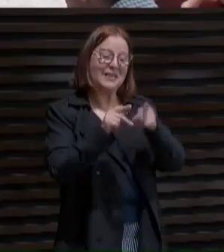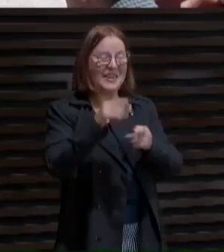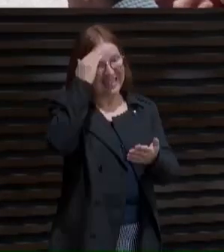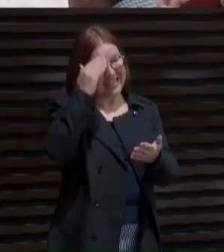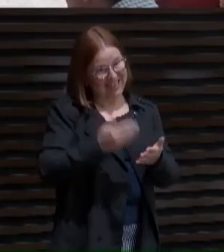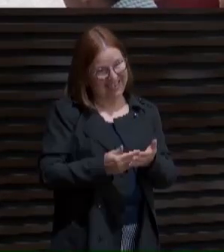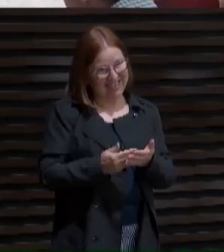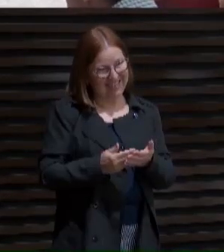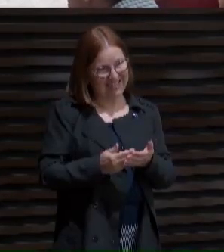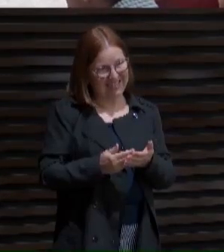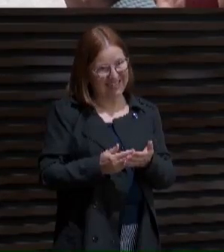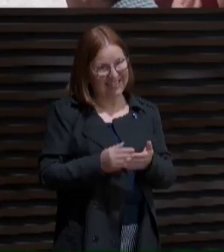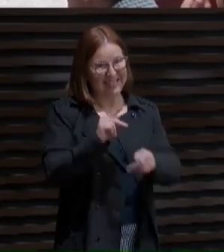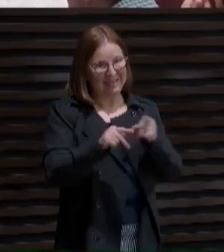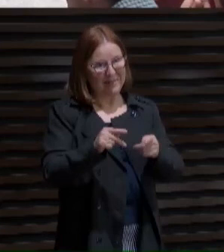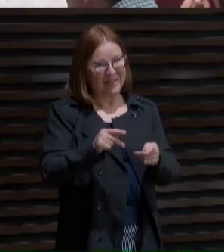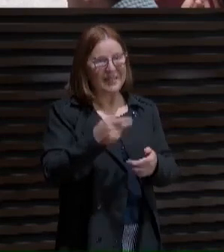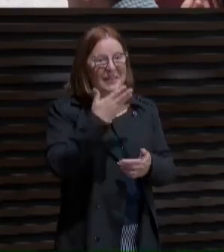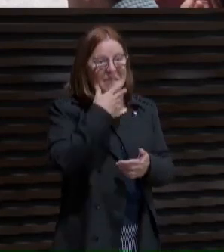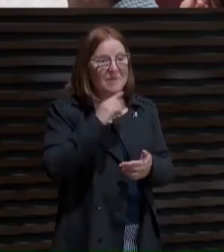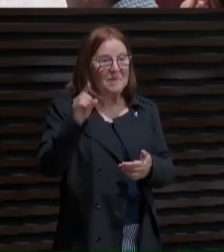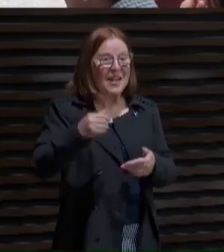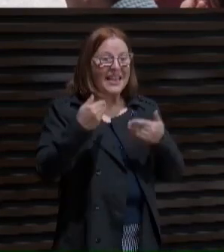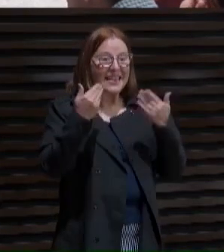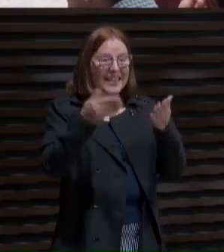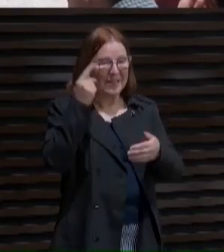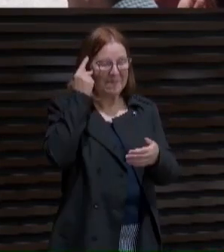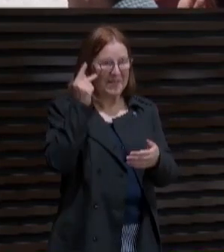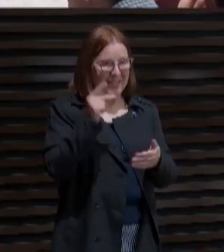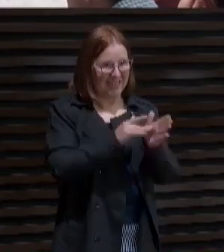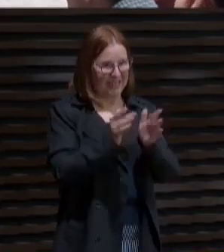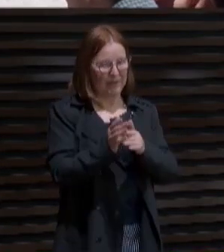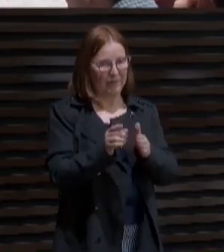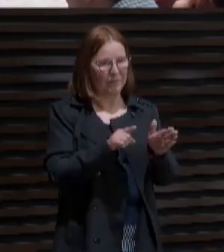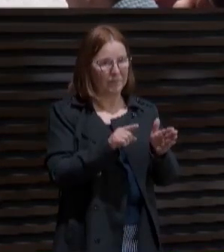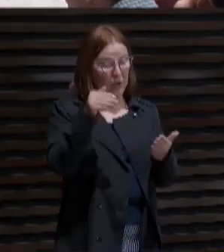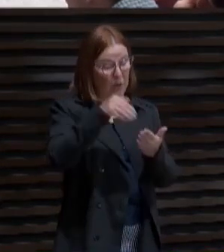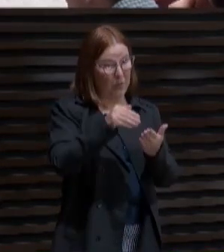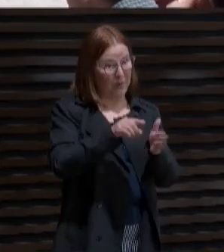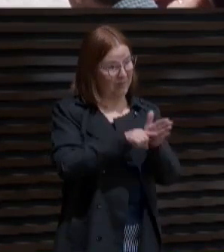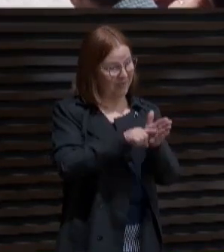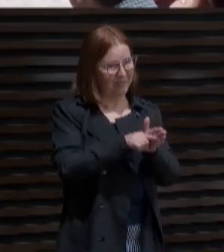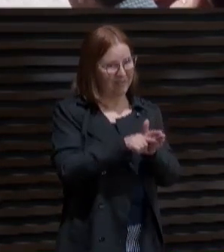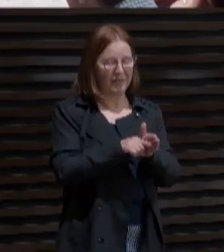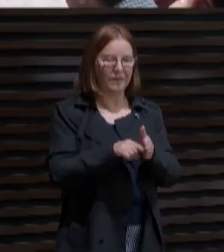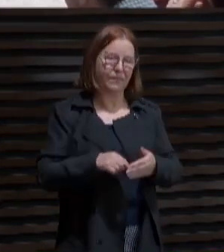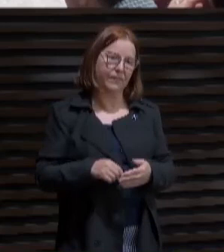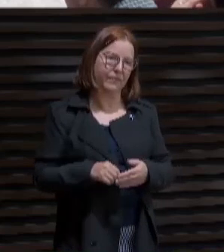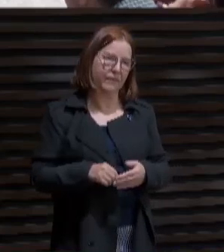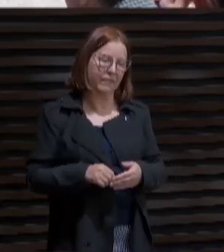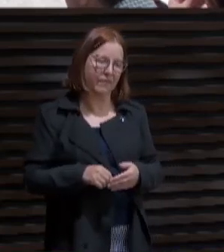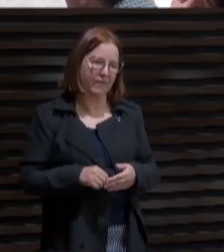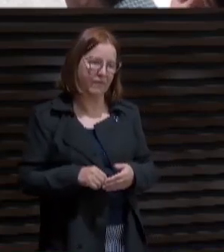e aqueles que o Pai dá a Jesus. E a última pergunta, o que é feito na